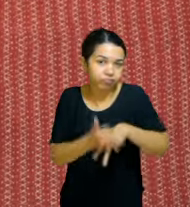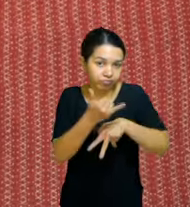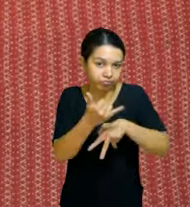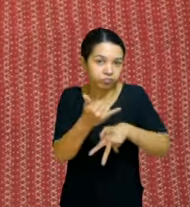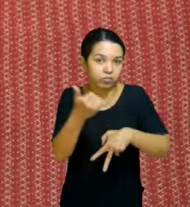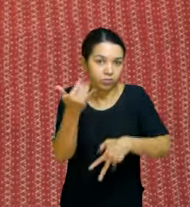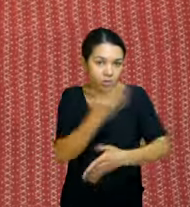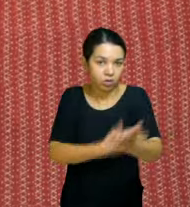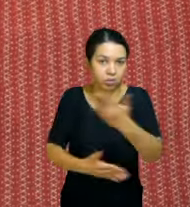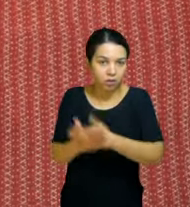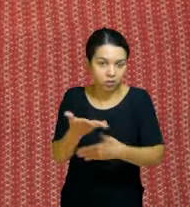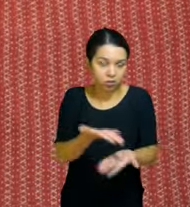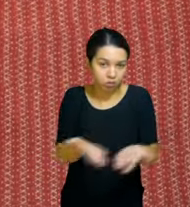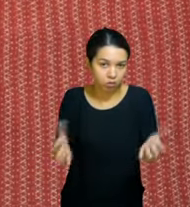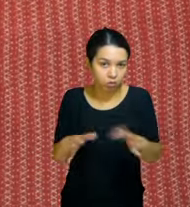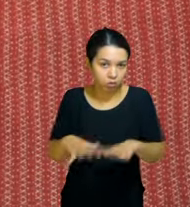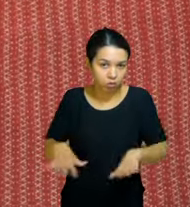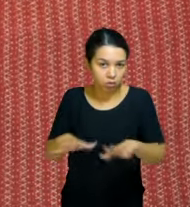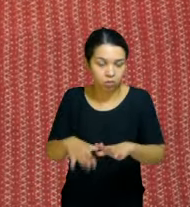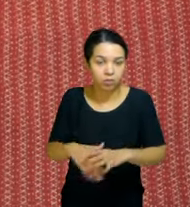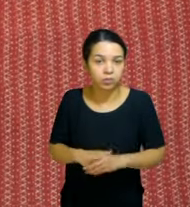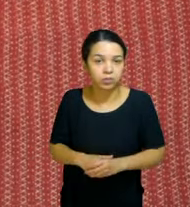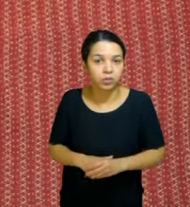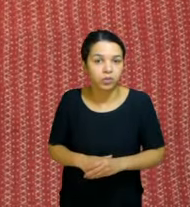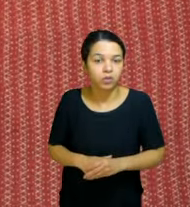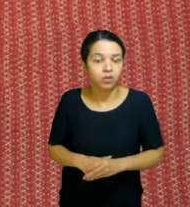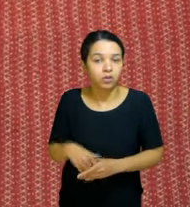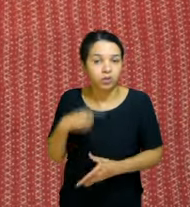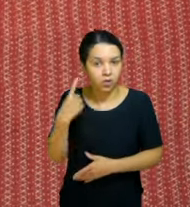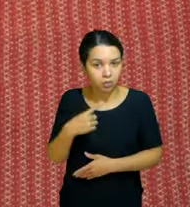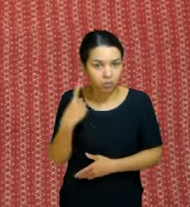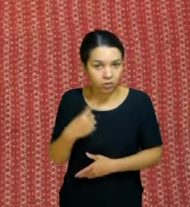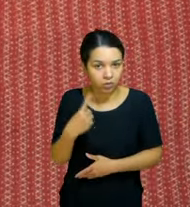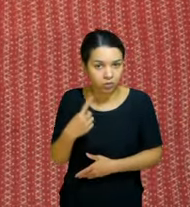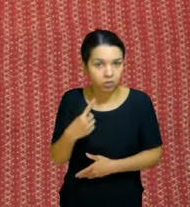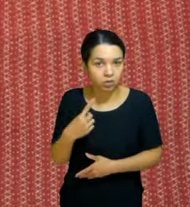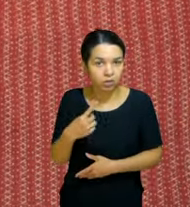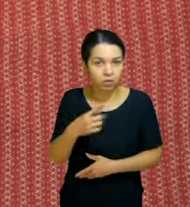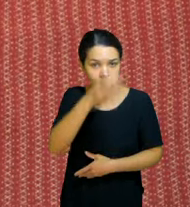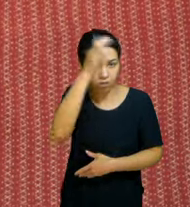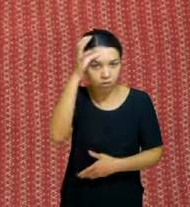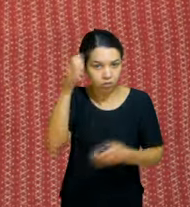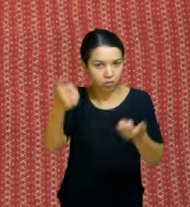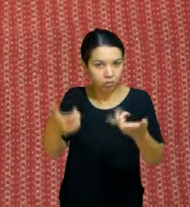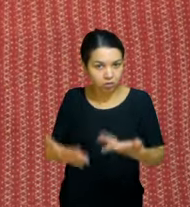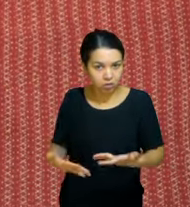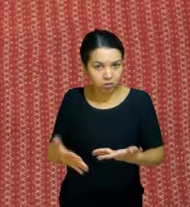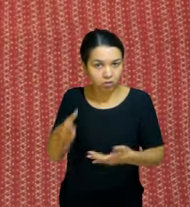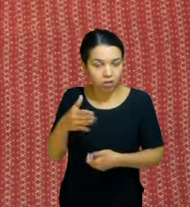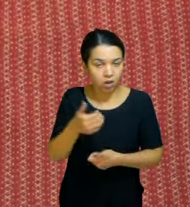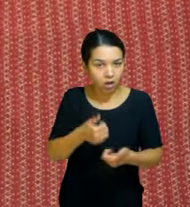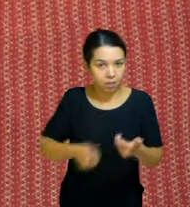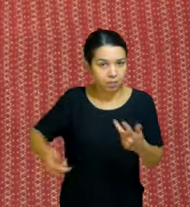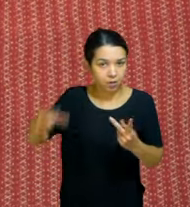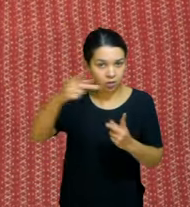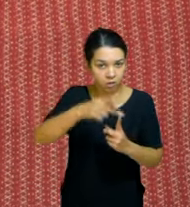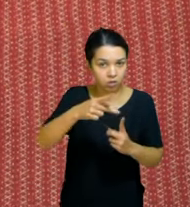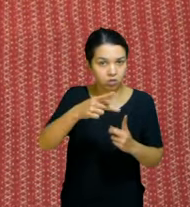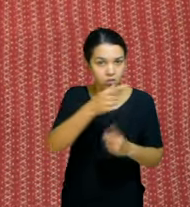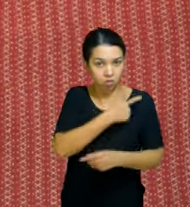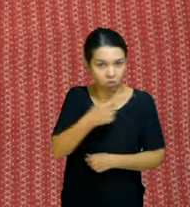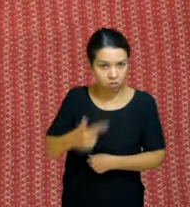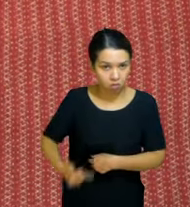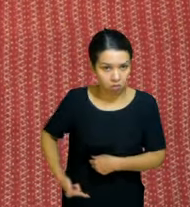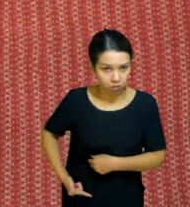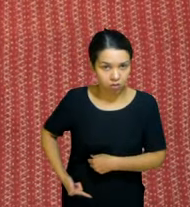todo. Pensando nisso também, como o nosso deputado, eu acredito que era o Carlos Humberto, falou que a prioridade do governo seria